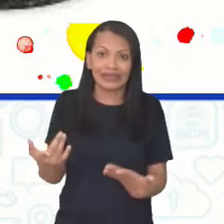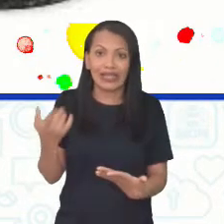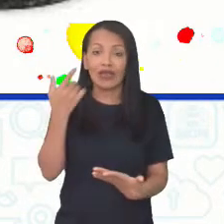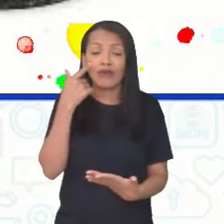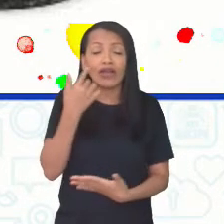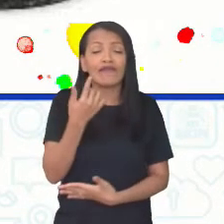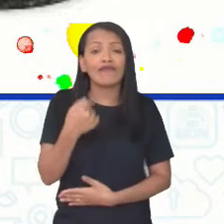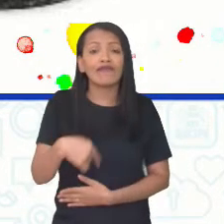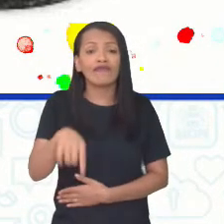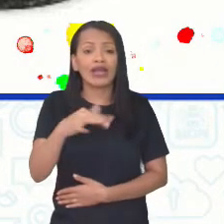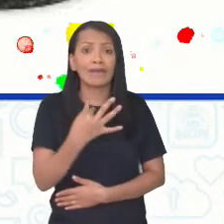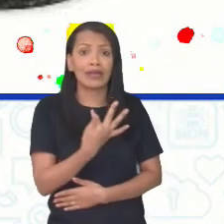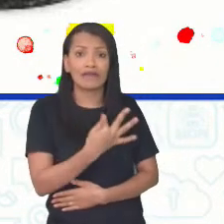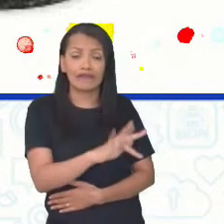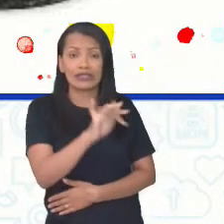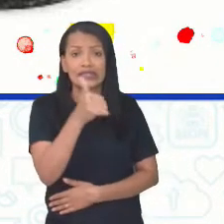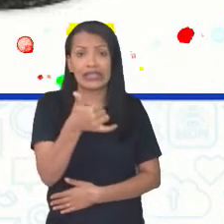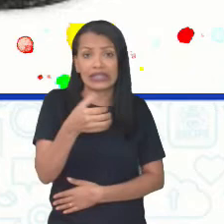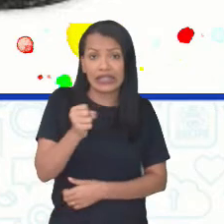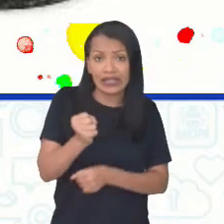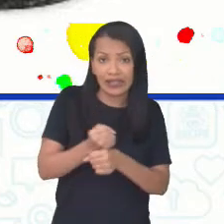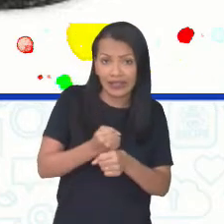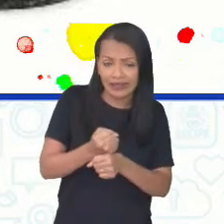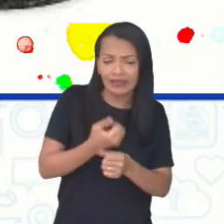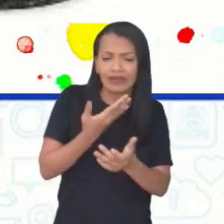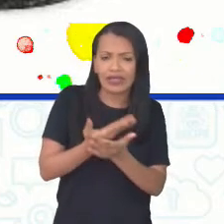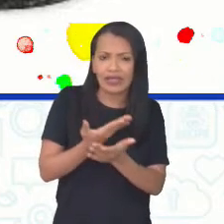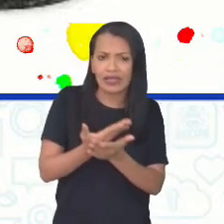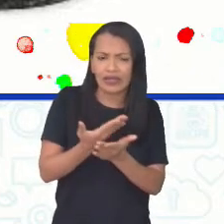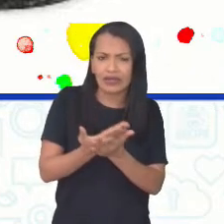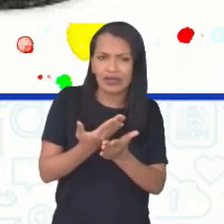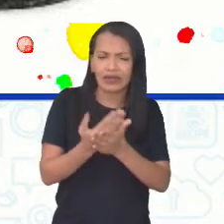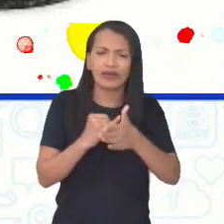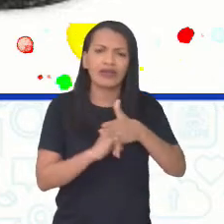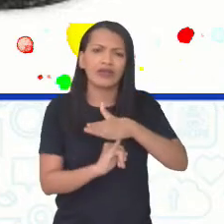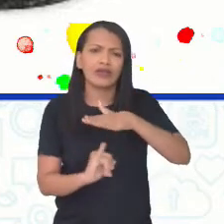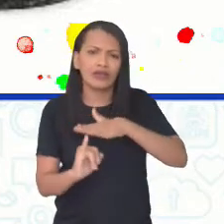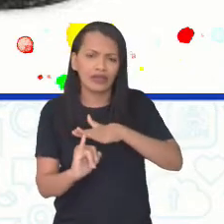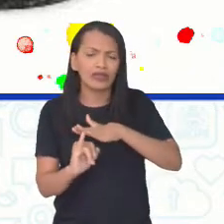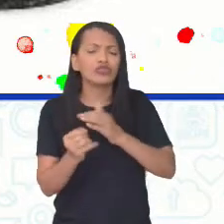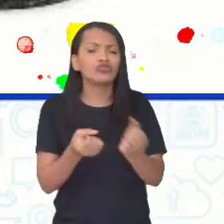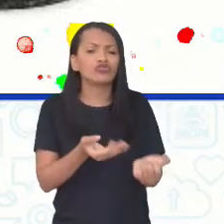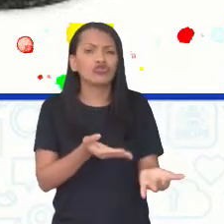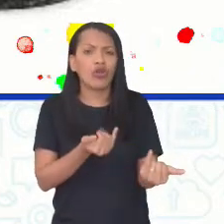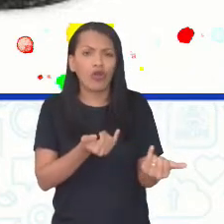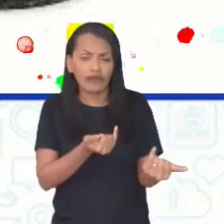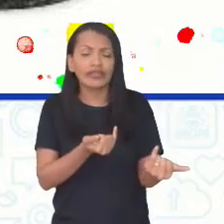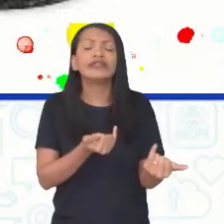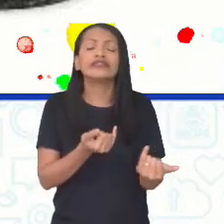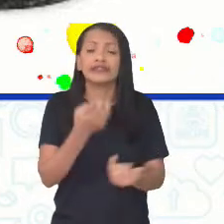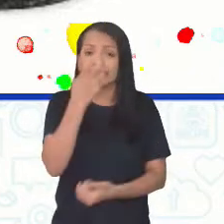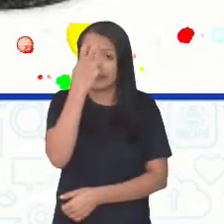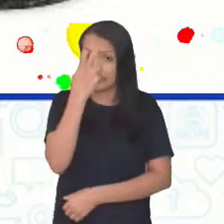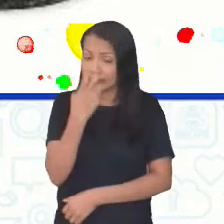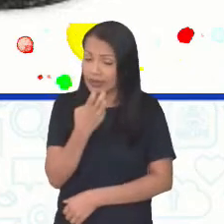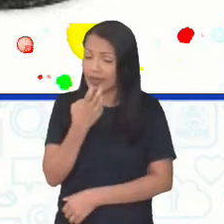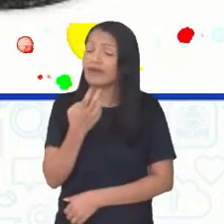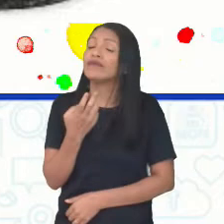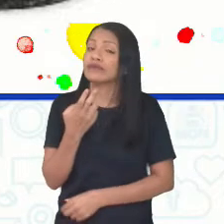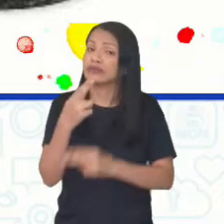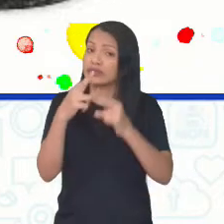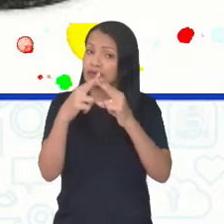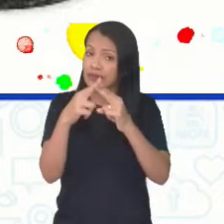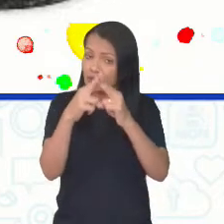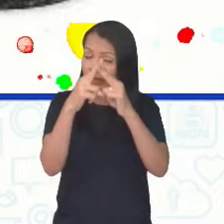para a França, aos 10 anos, o Braille vai estudar no Instituto Real de Jovens Cegos de Paris, a primeira escola para cegos